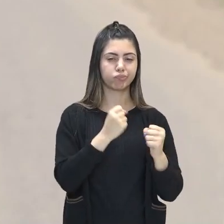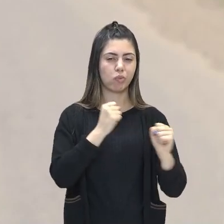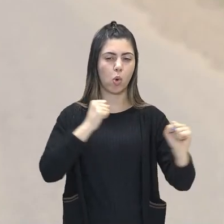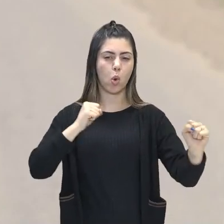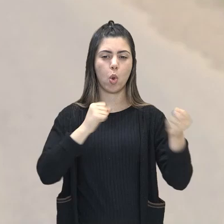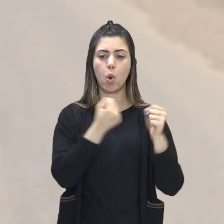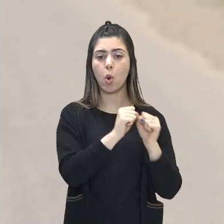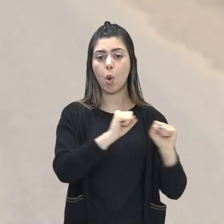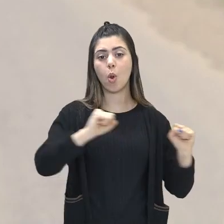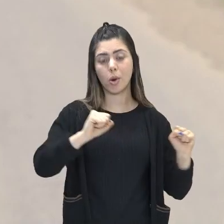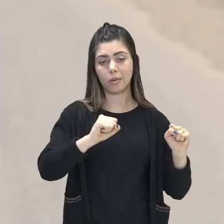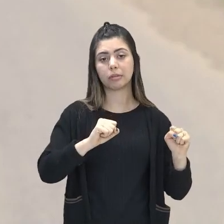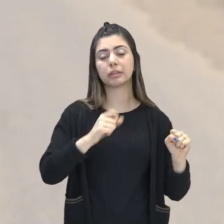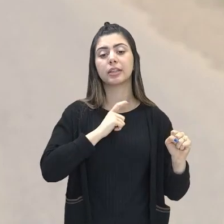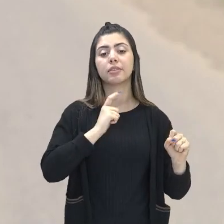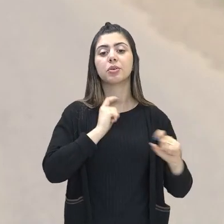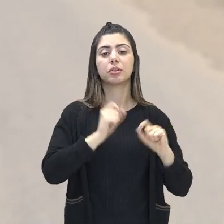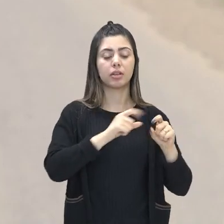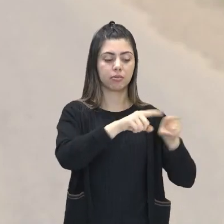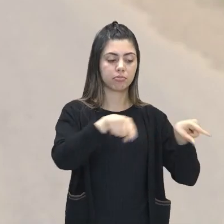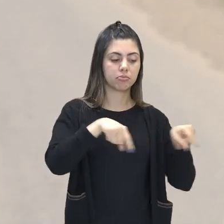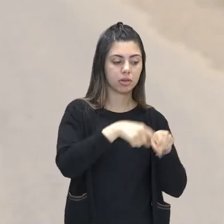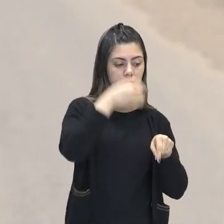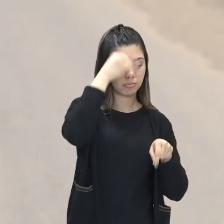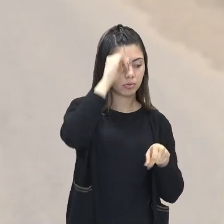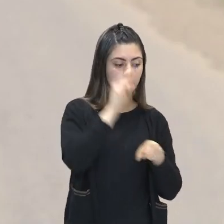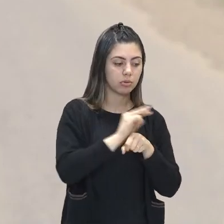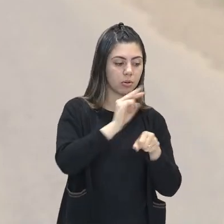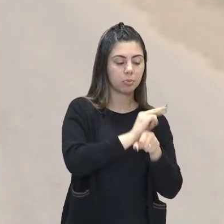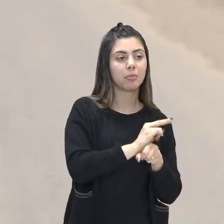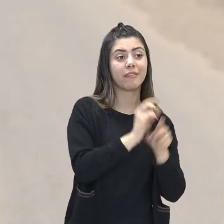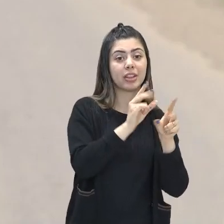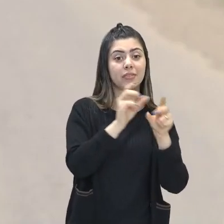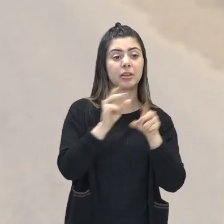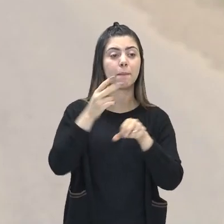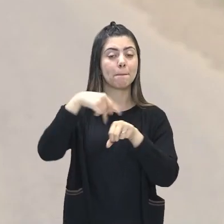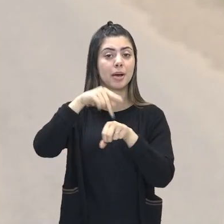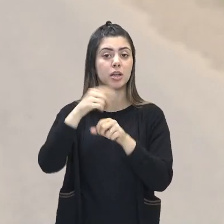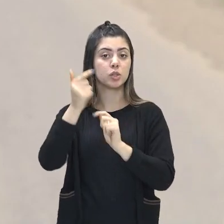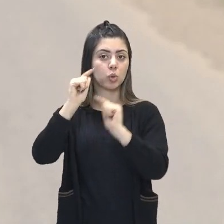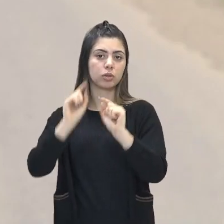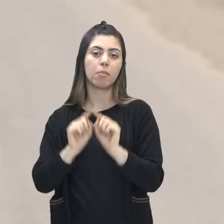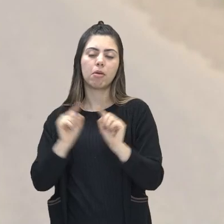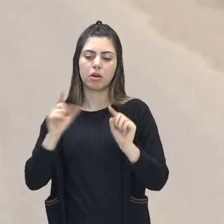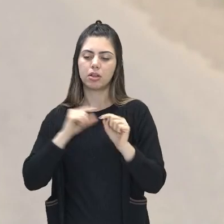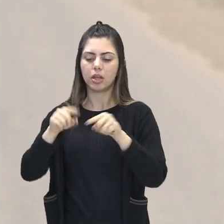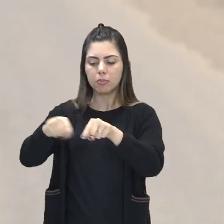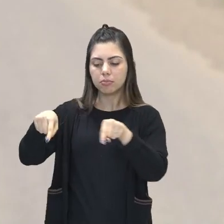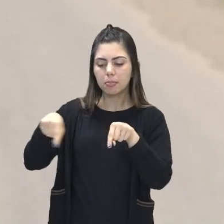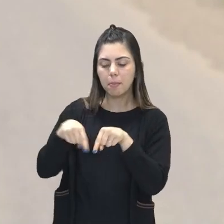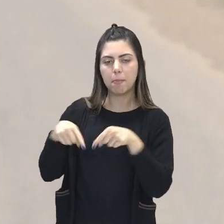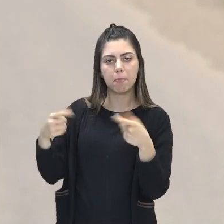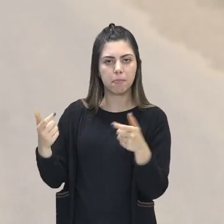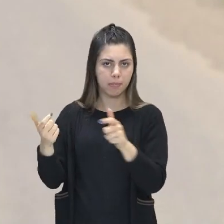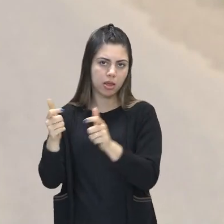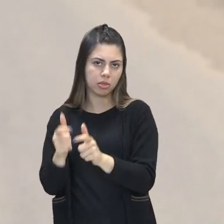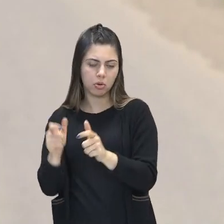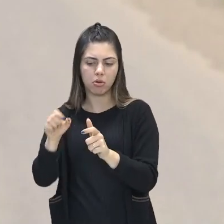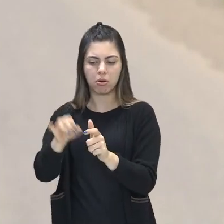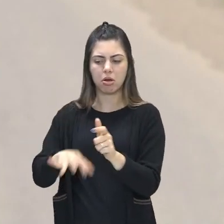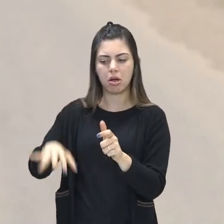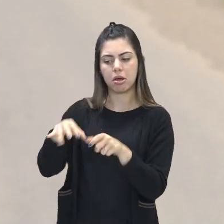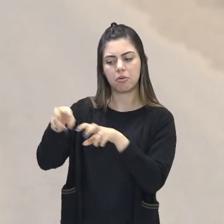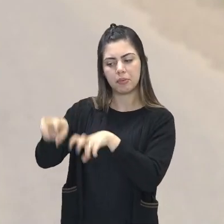e tudo mais, produzem para mandar para fora. As pequenas cooperativas, as pequenas propriedades, áreas de